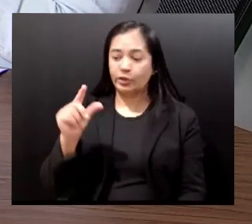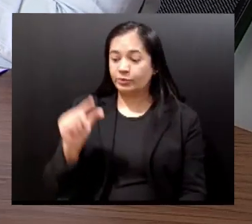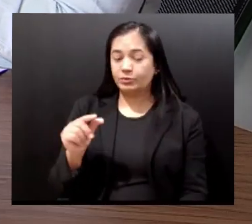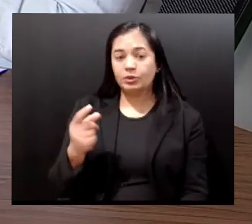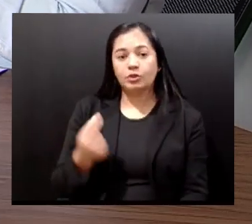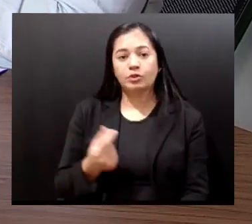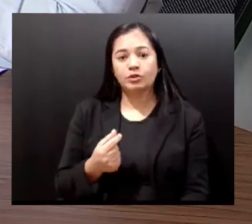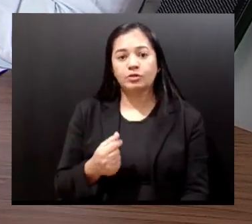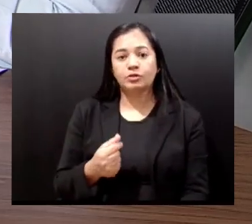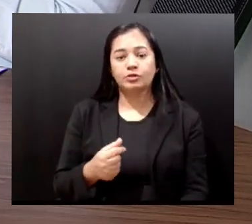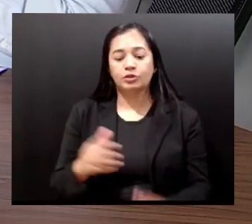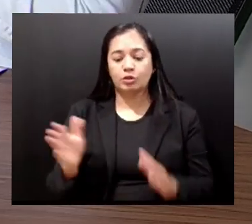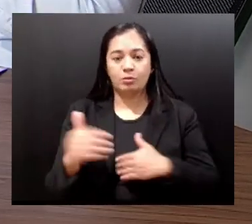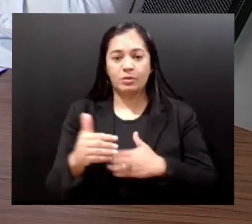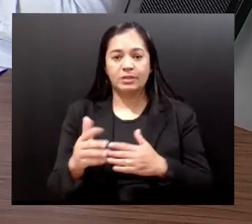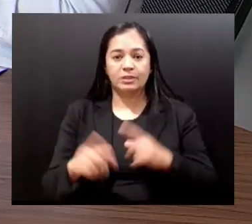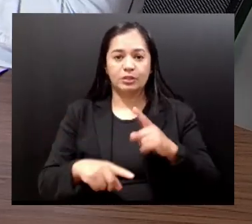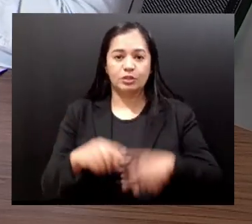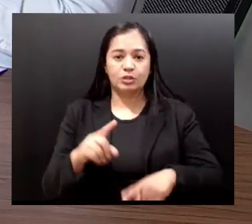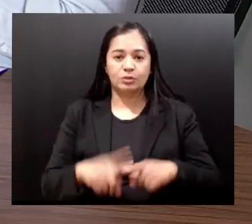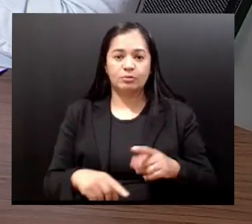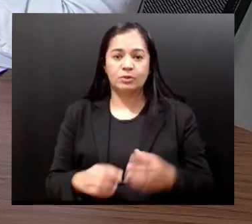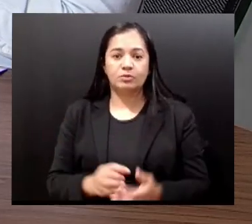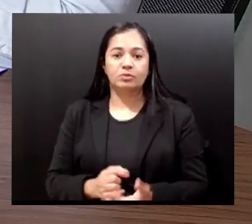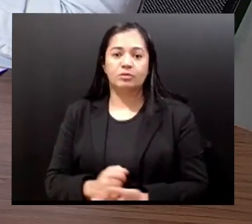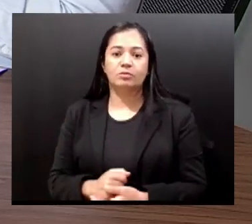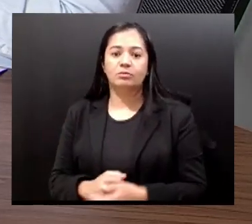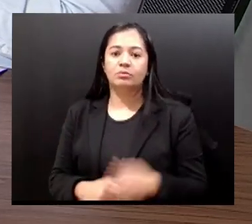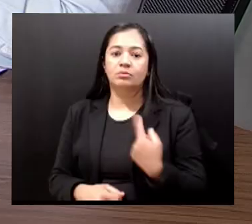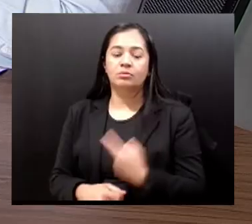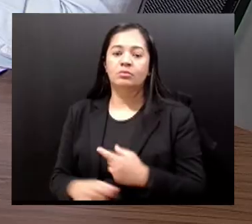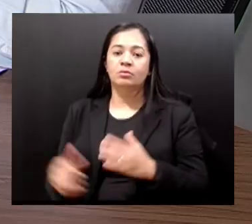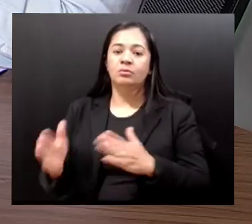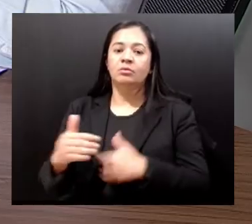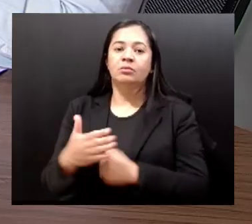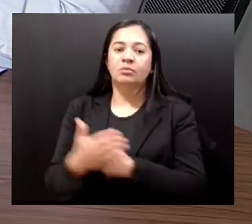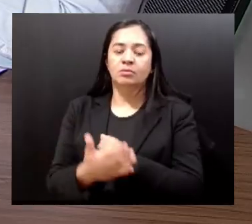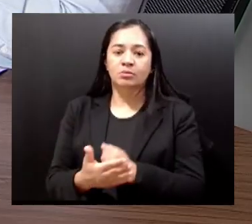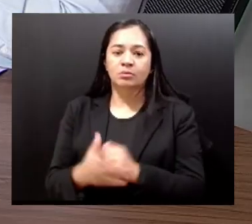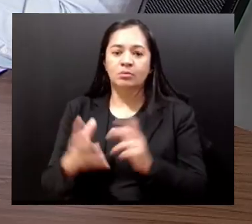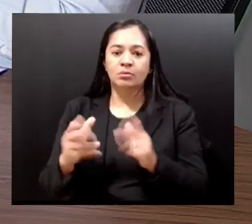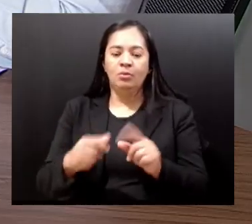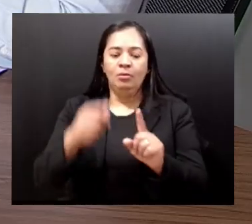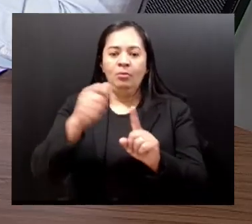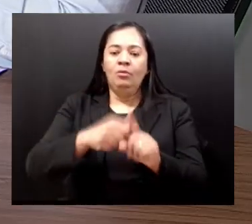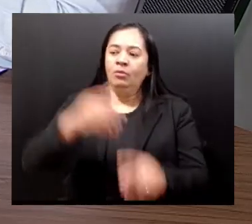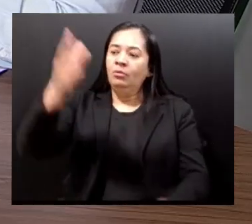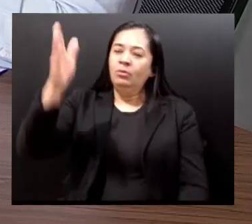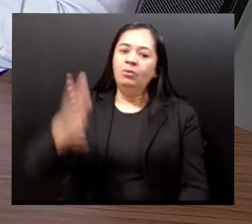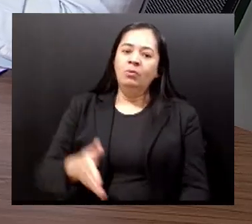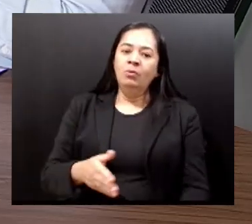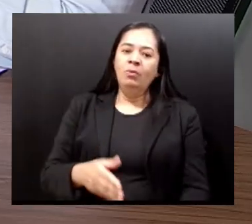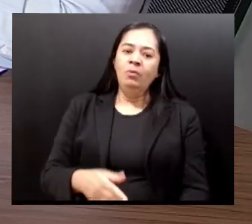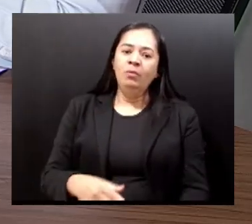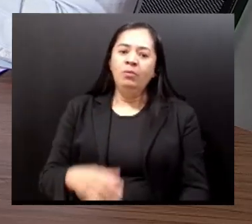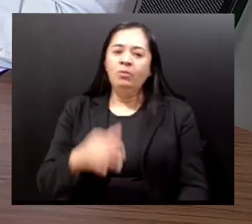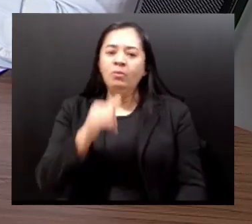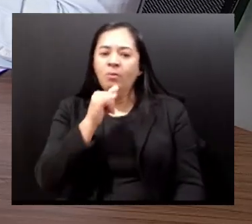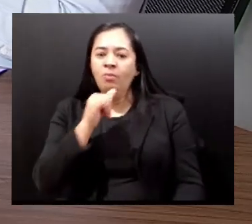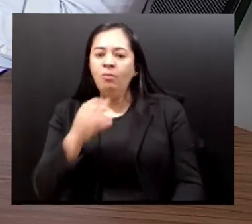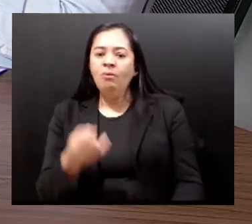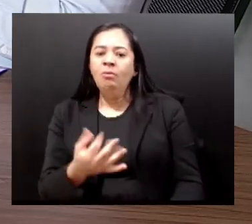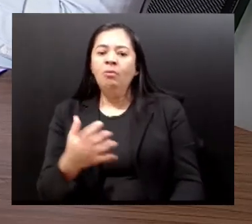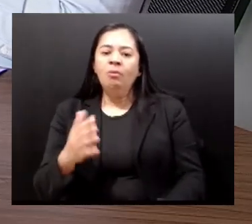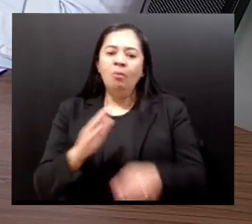geralmente os produtos que estão na nossa cesta básica, e todo mês esse fiscal vai lá, ele mede, um exemplo, quanto subiu o tomate, quanto subiu o